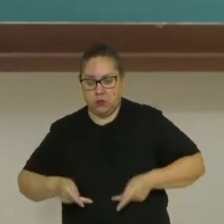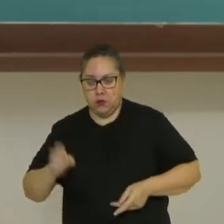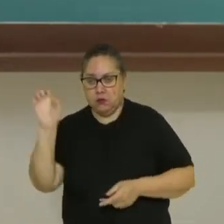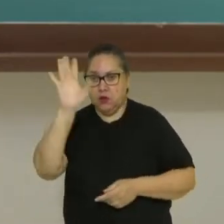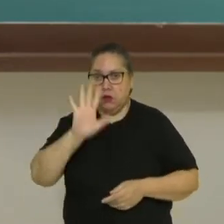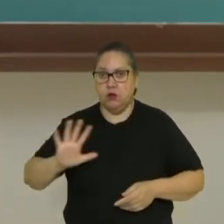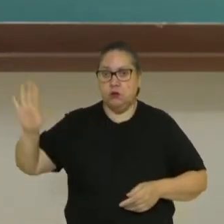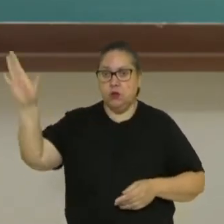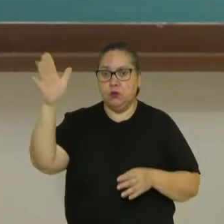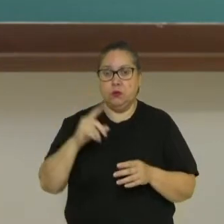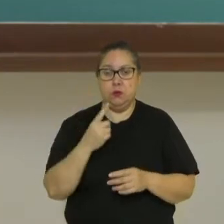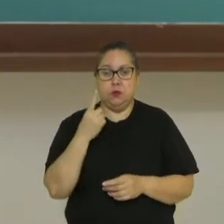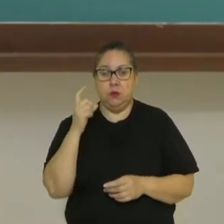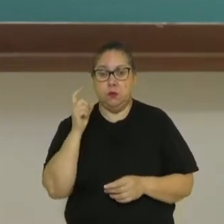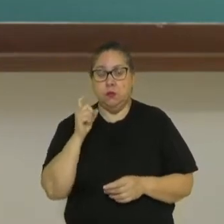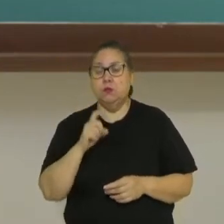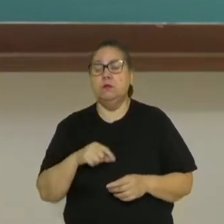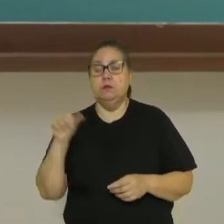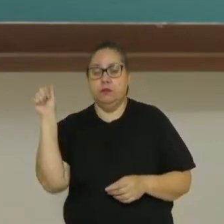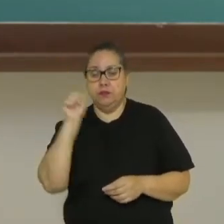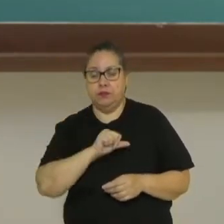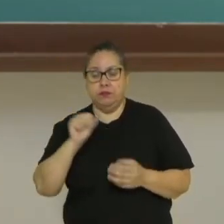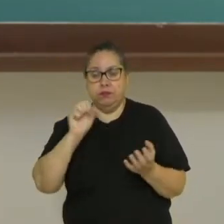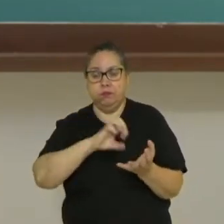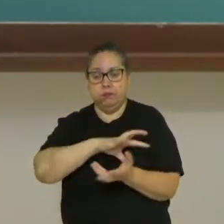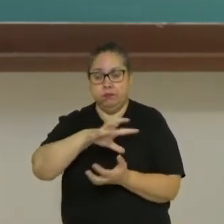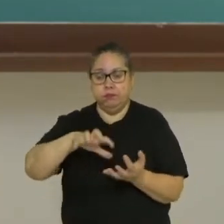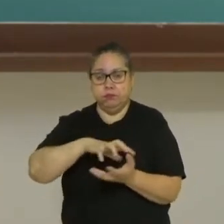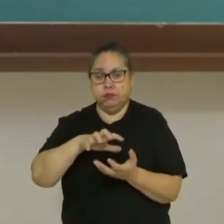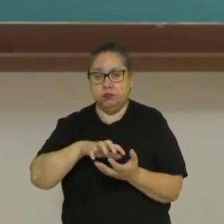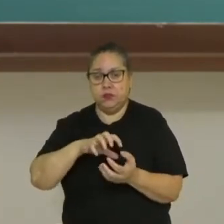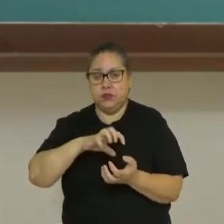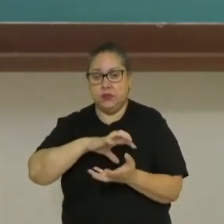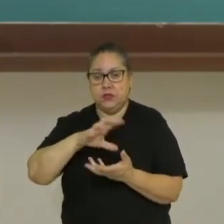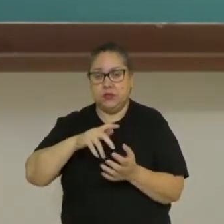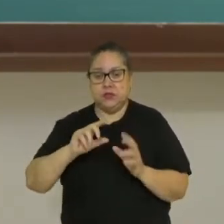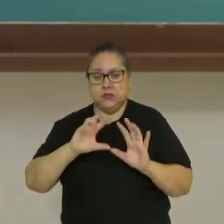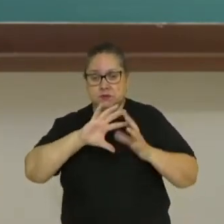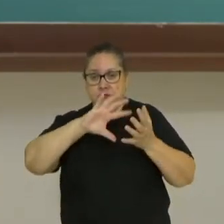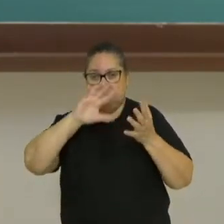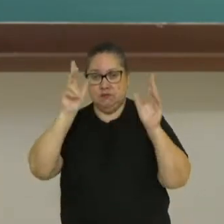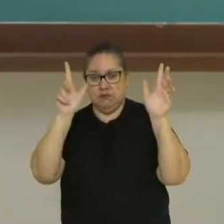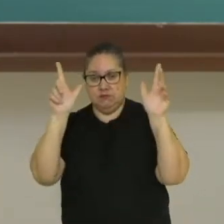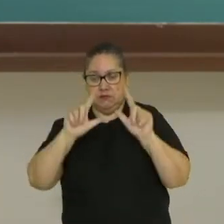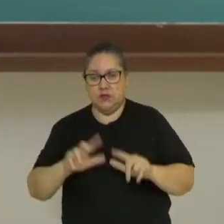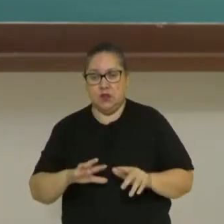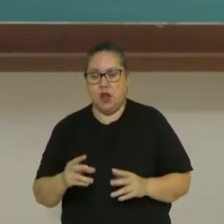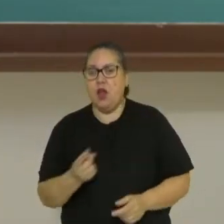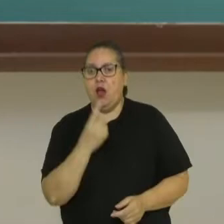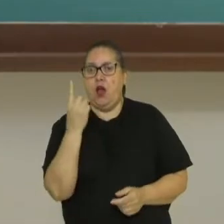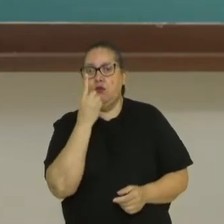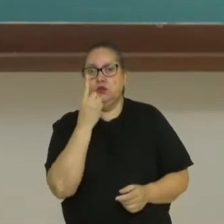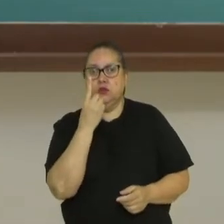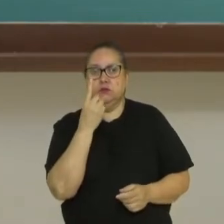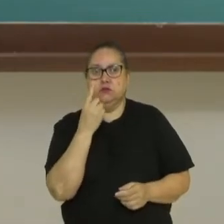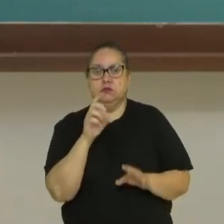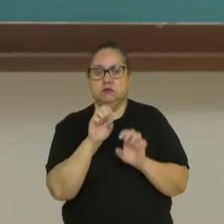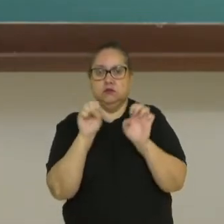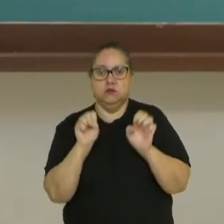Europa, foi uma das responsáveis pela crise do sistema feudal, mas não a única,